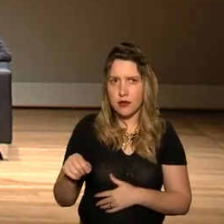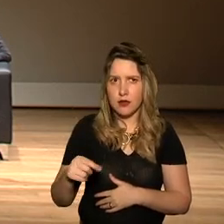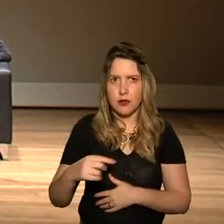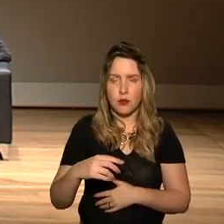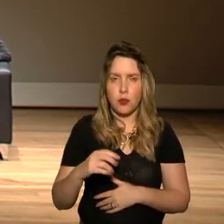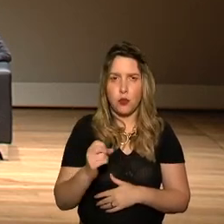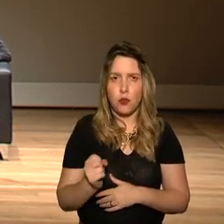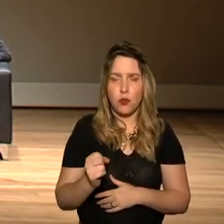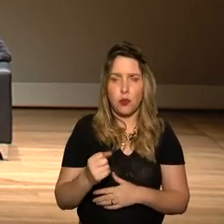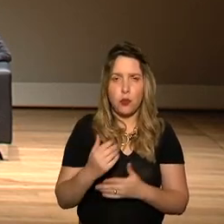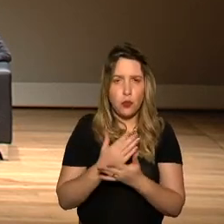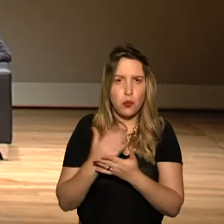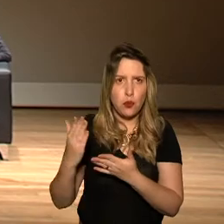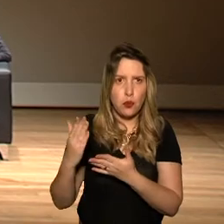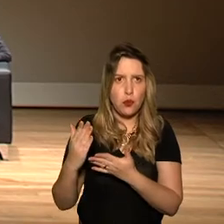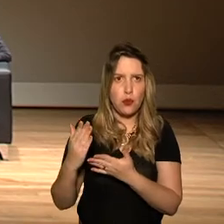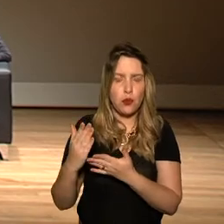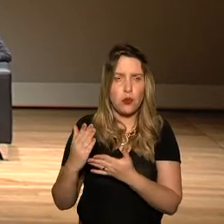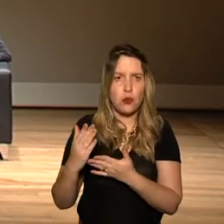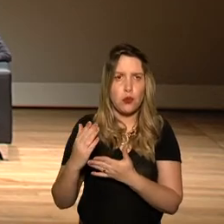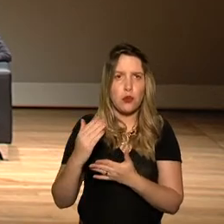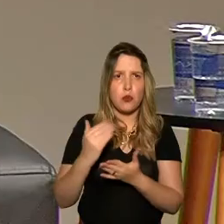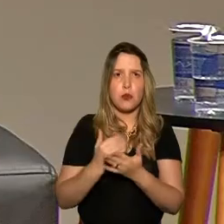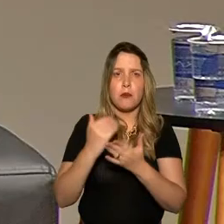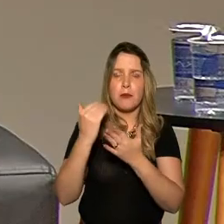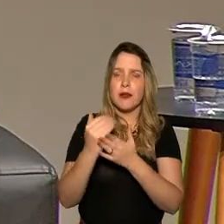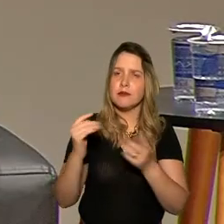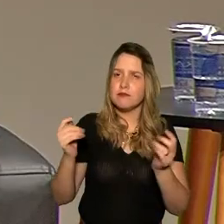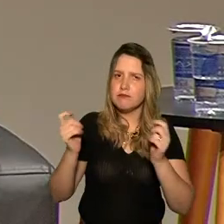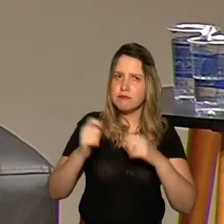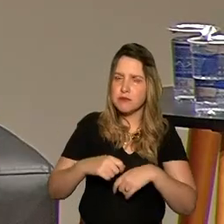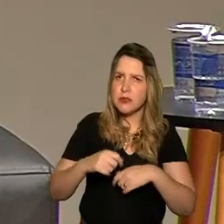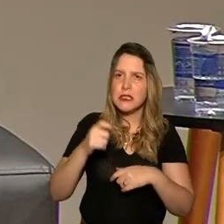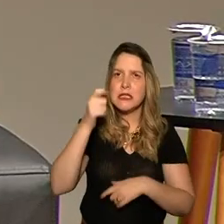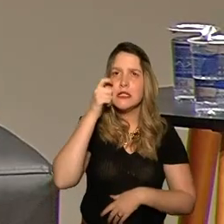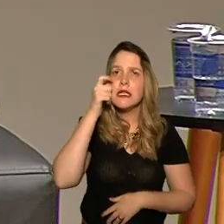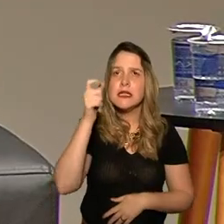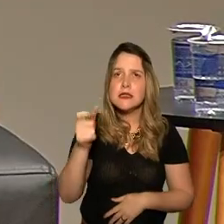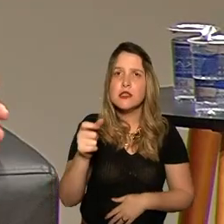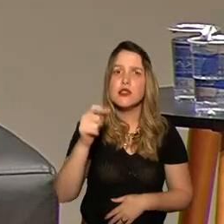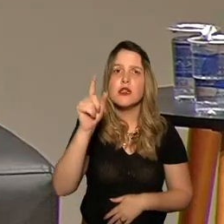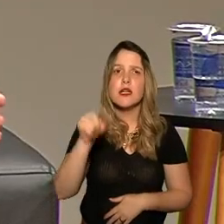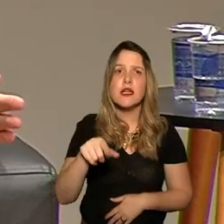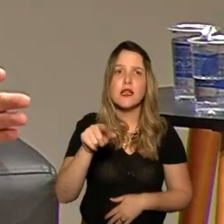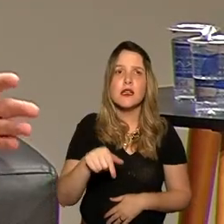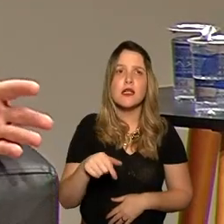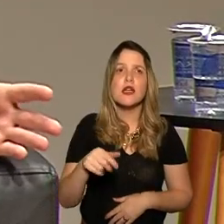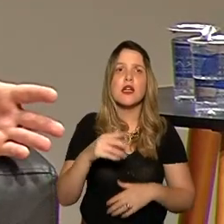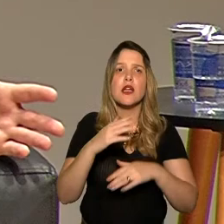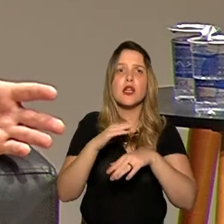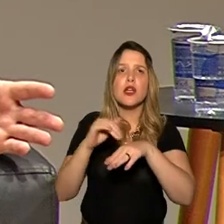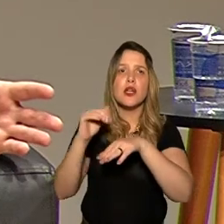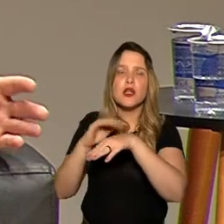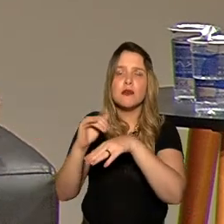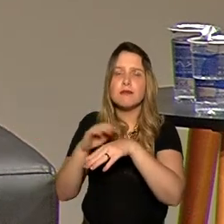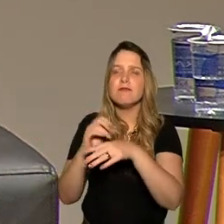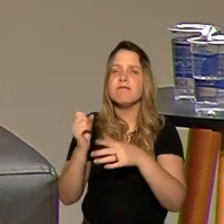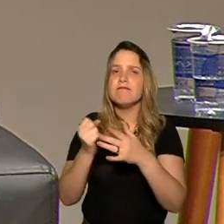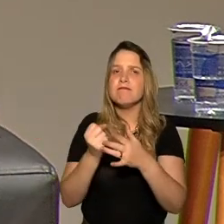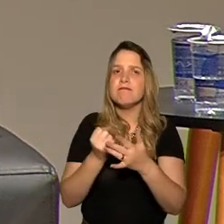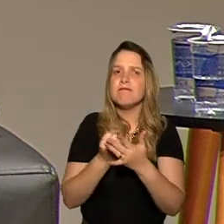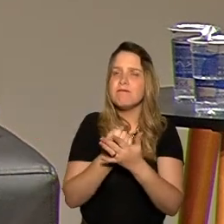de categorização dos públicos mais correntes nas instituições tem a ver com a chamadas faixas etárias